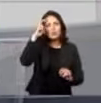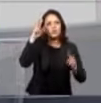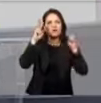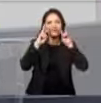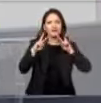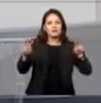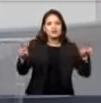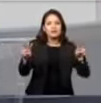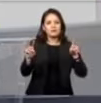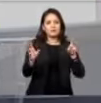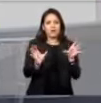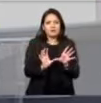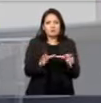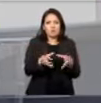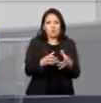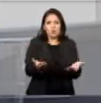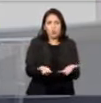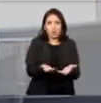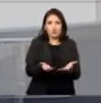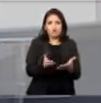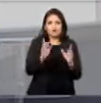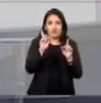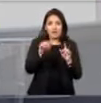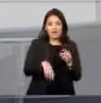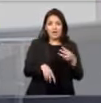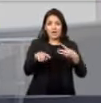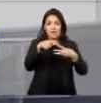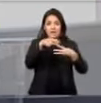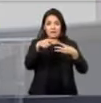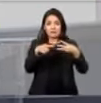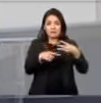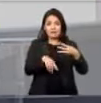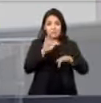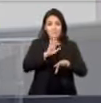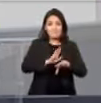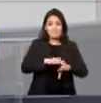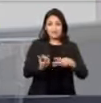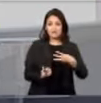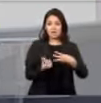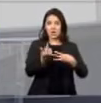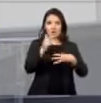está hoje entre as três maiores cifras de negócio do mundo.